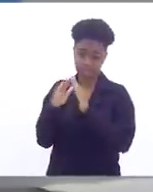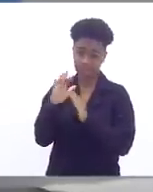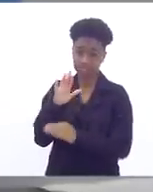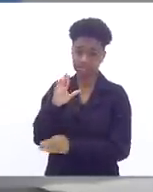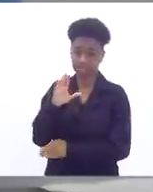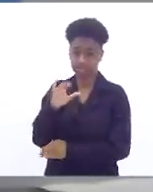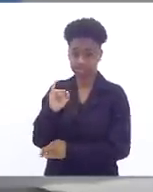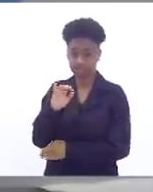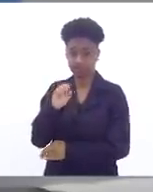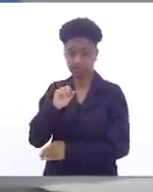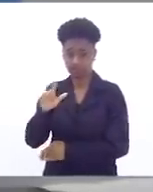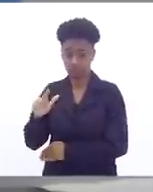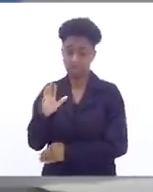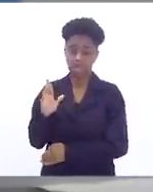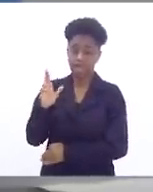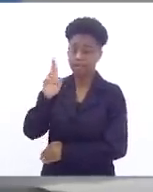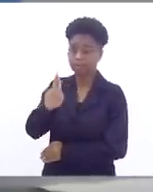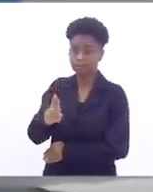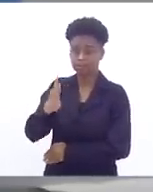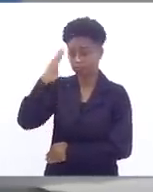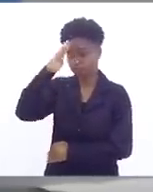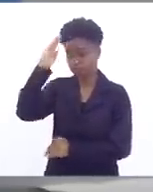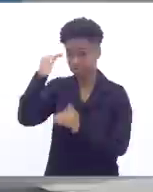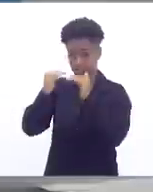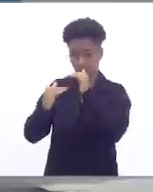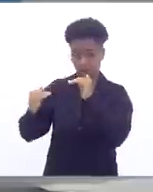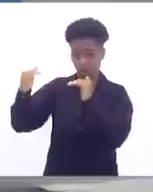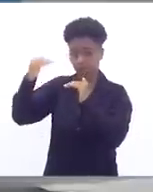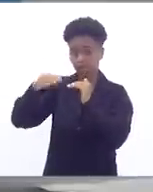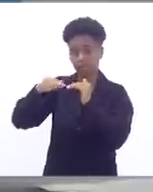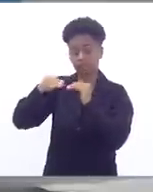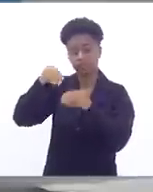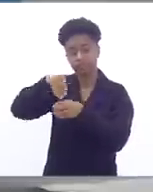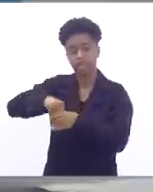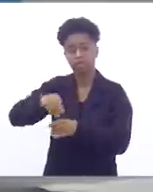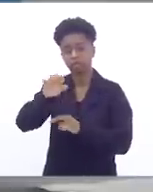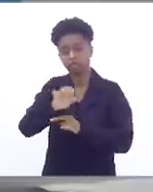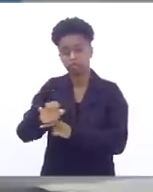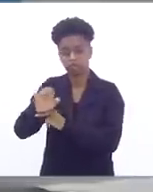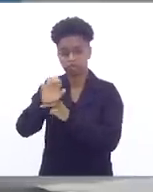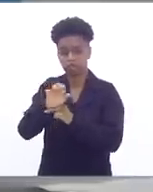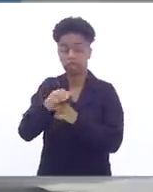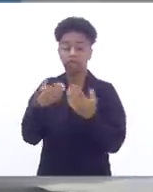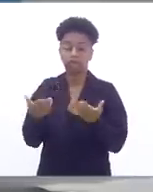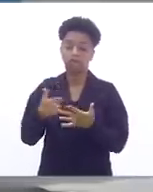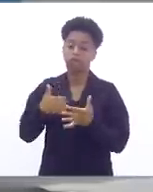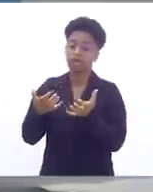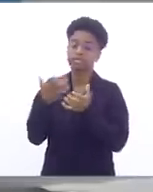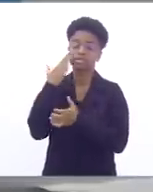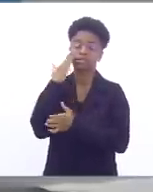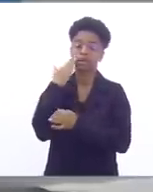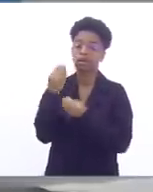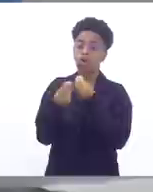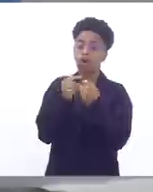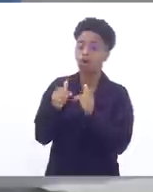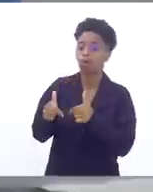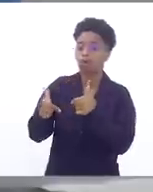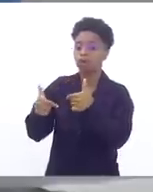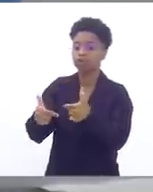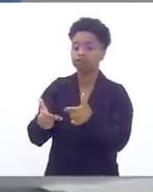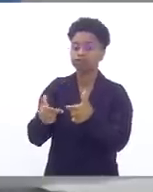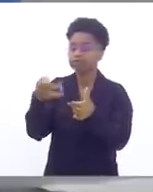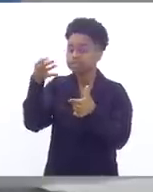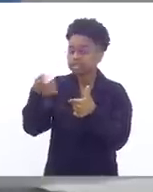né a Instância maior dentro do Governo do Estado Quais são as providências que a Casa Civil adota para